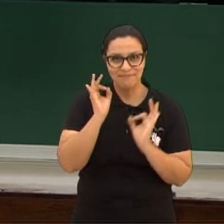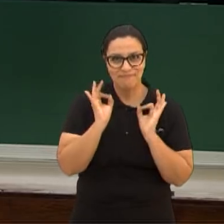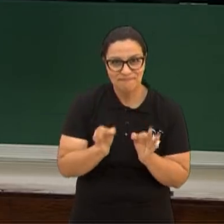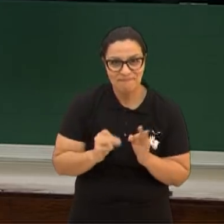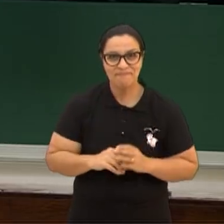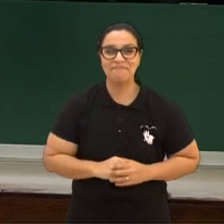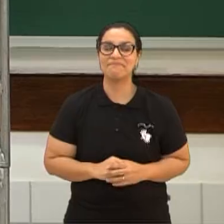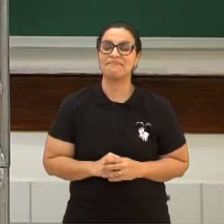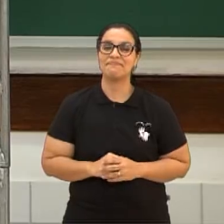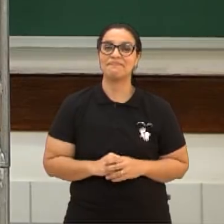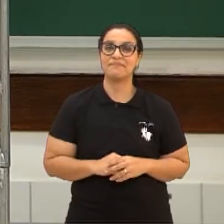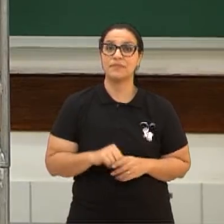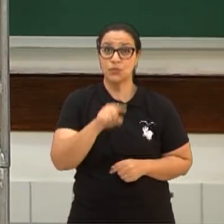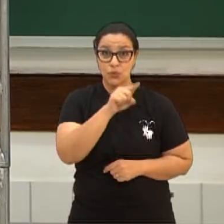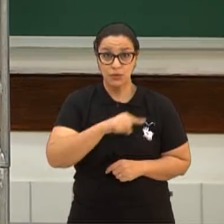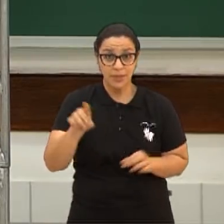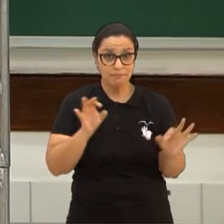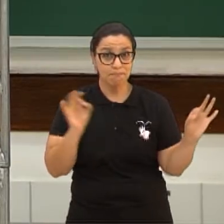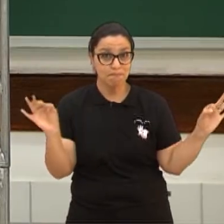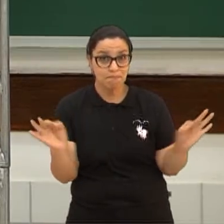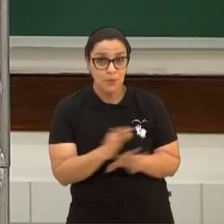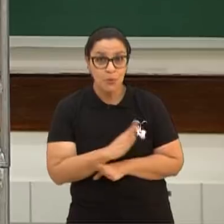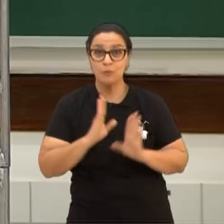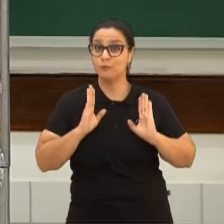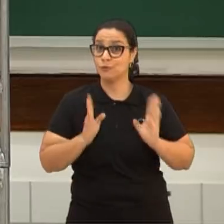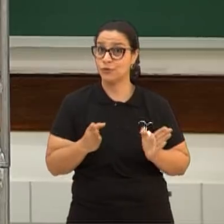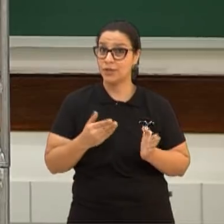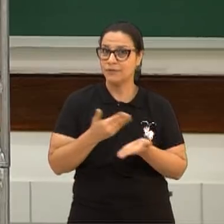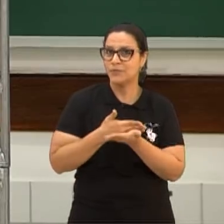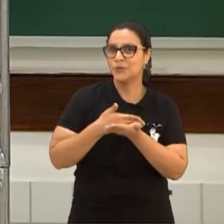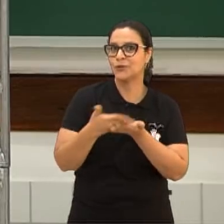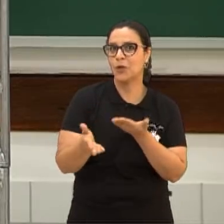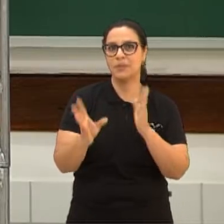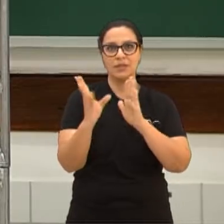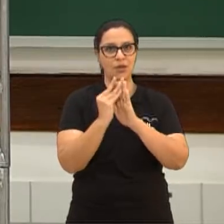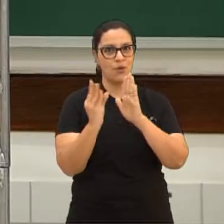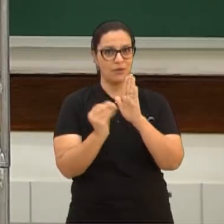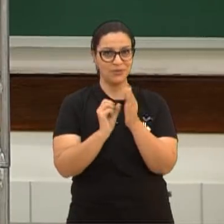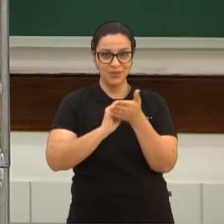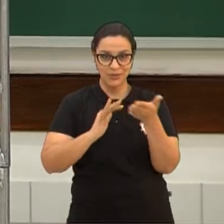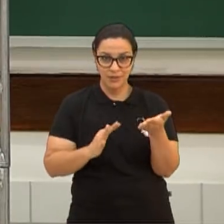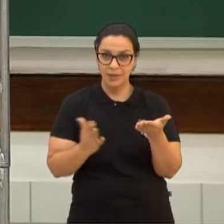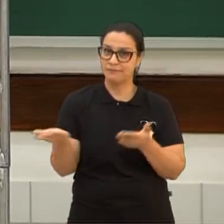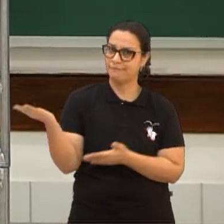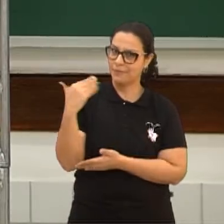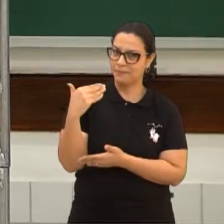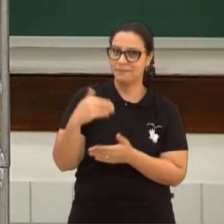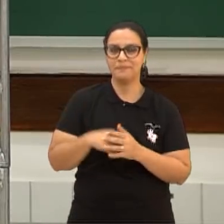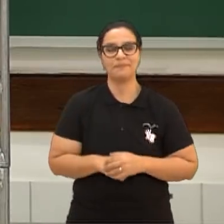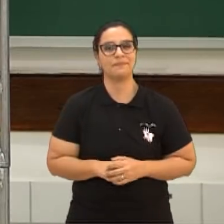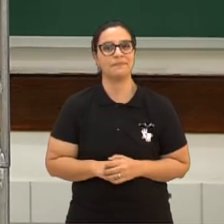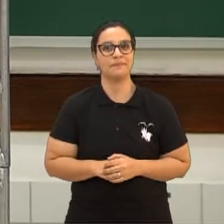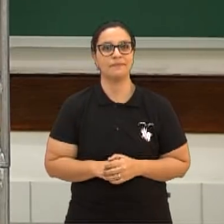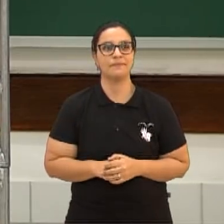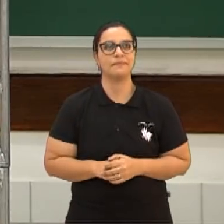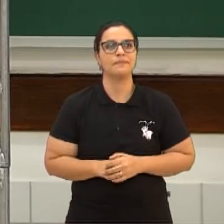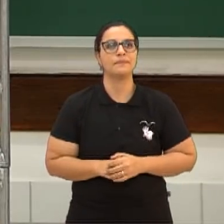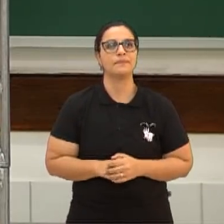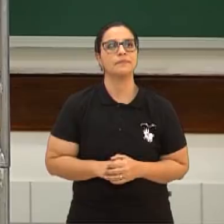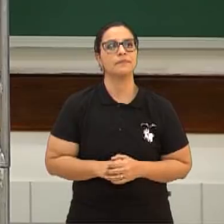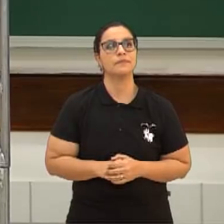inglês. Você está preparado, então? Vamos iniciar as nossas atividades? Então,